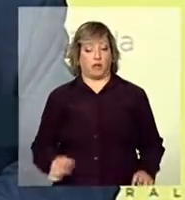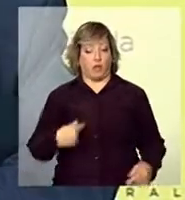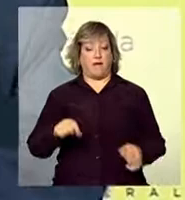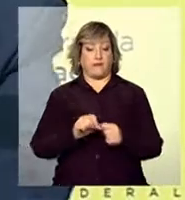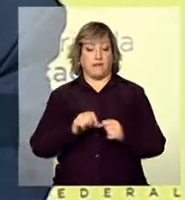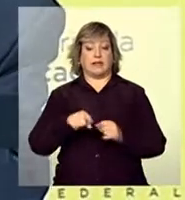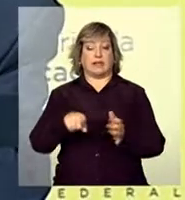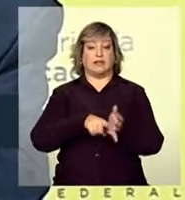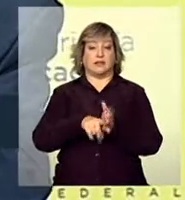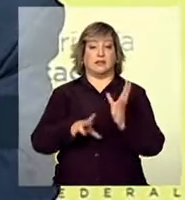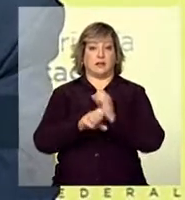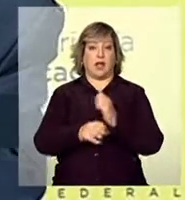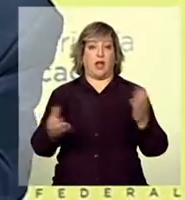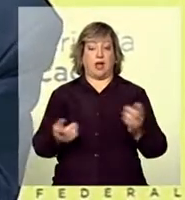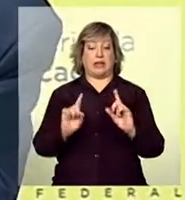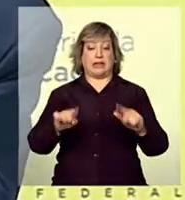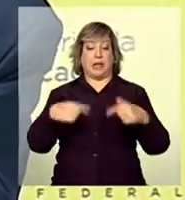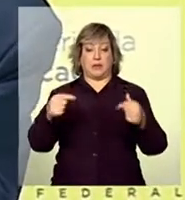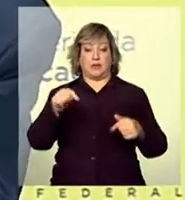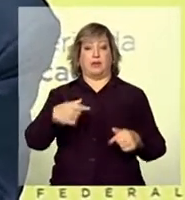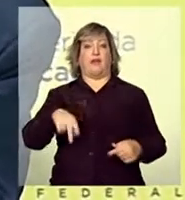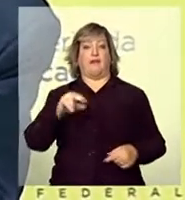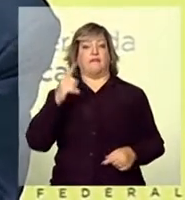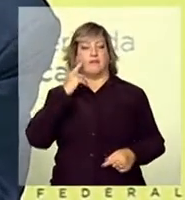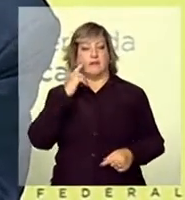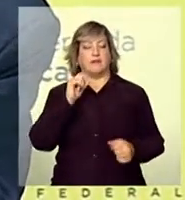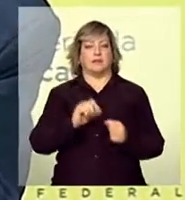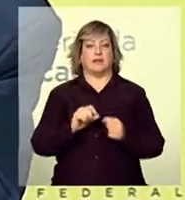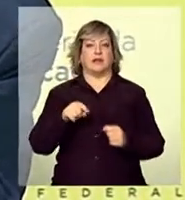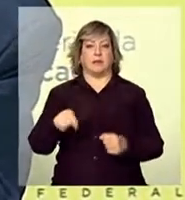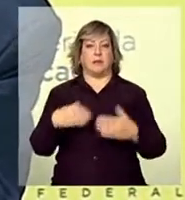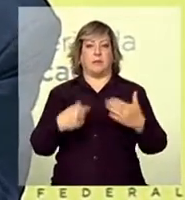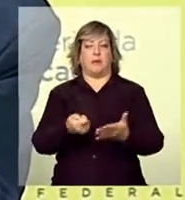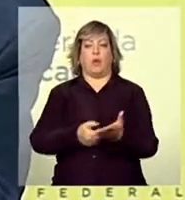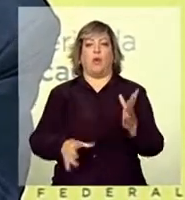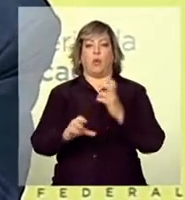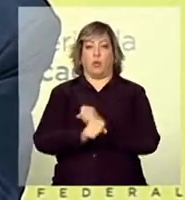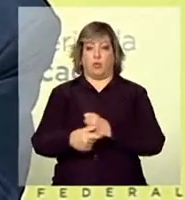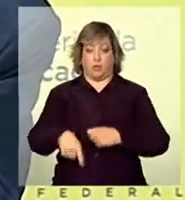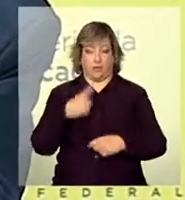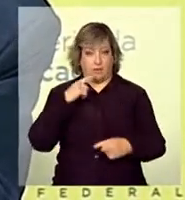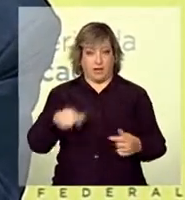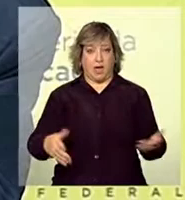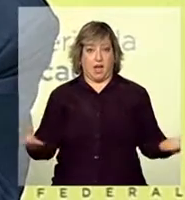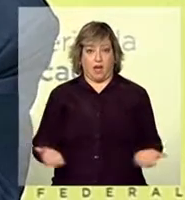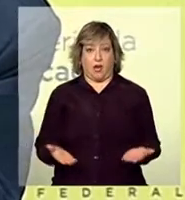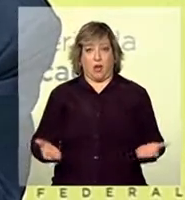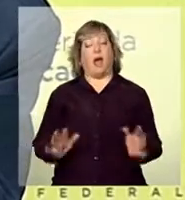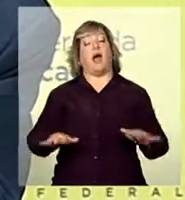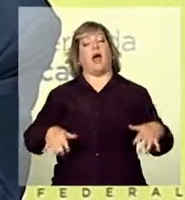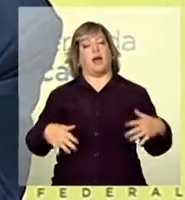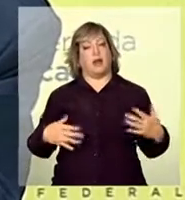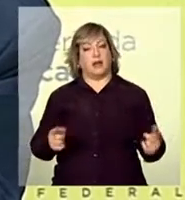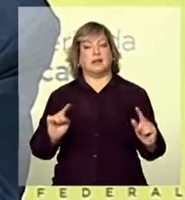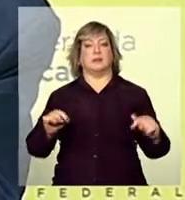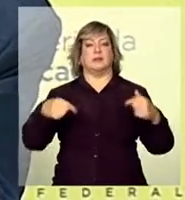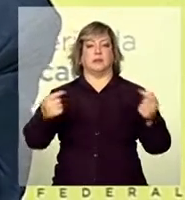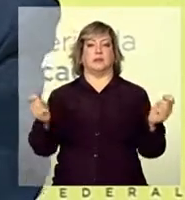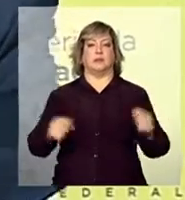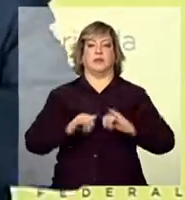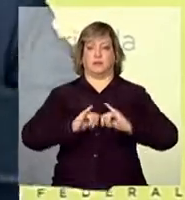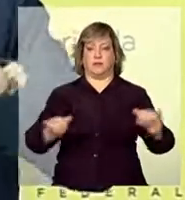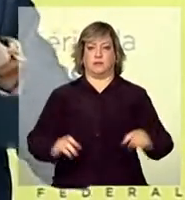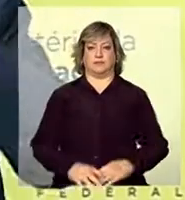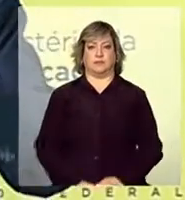fazer esse balanço agora então nós vamos depois disso agora nós vamos mencionar o exame com esse número que nós fechamos agora aí nós vamos mencionar e depois a gente